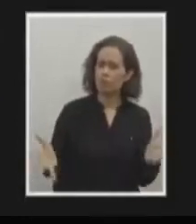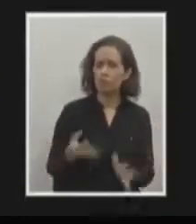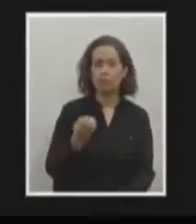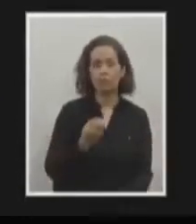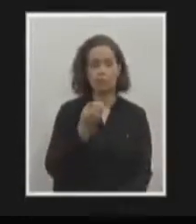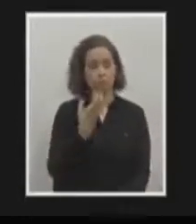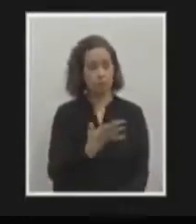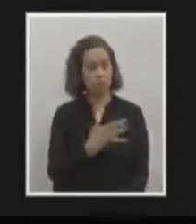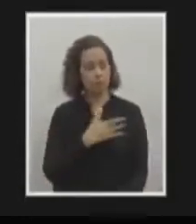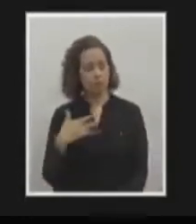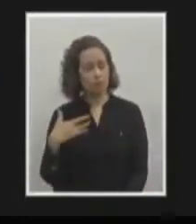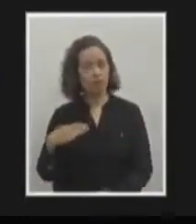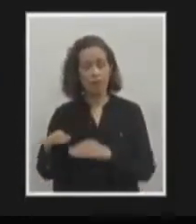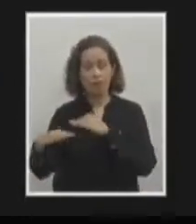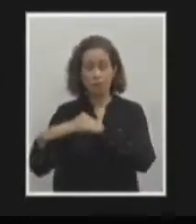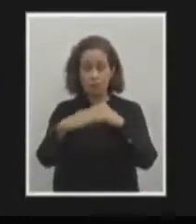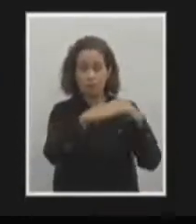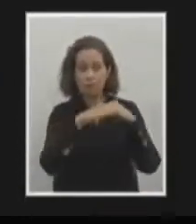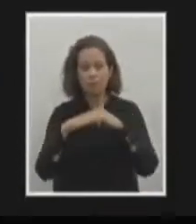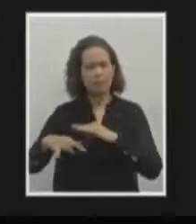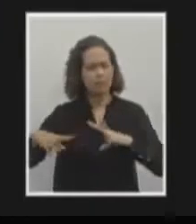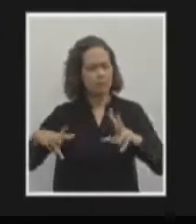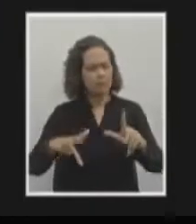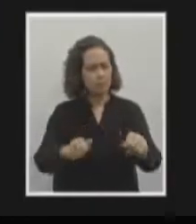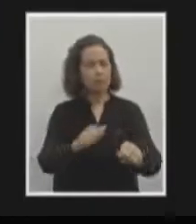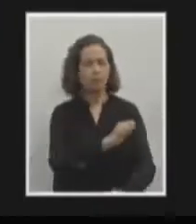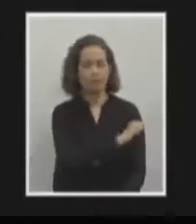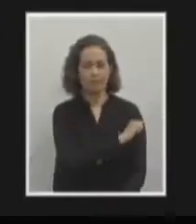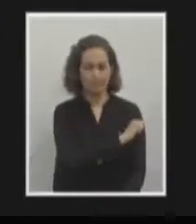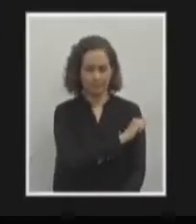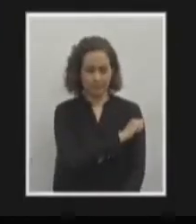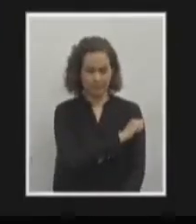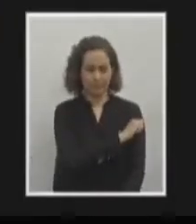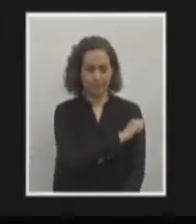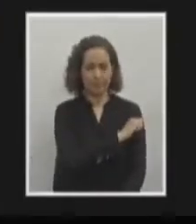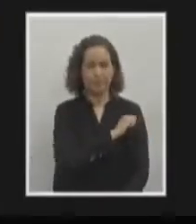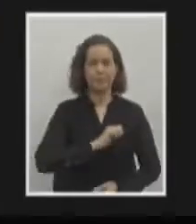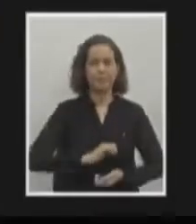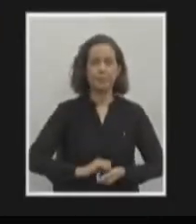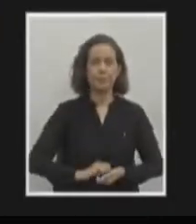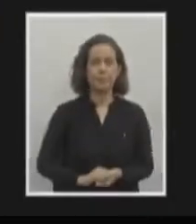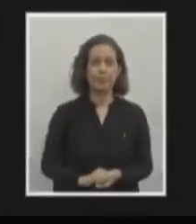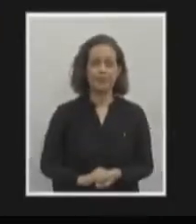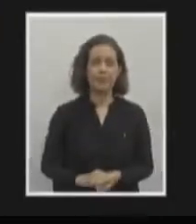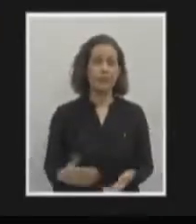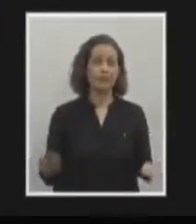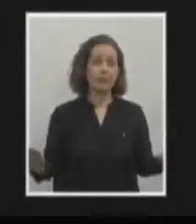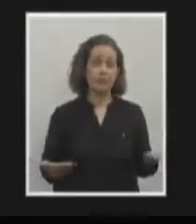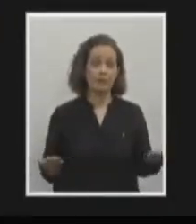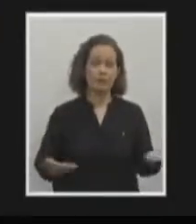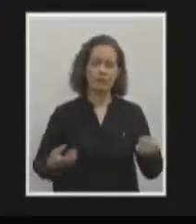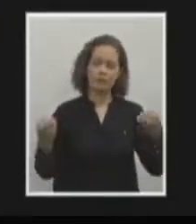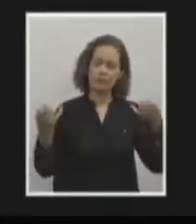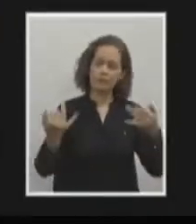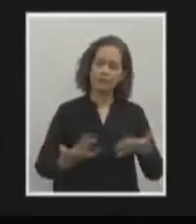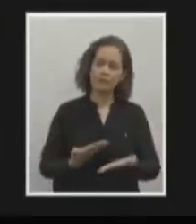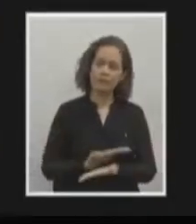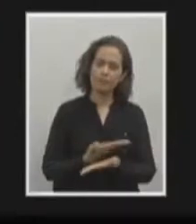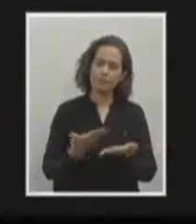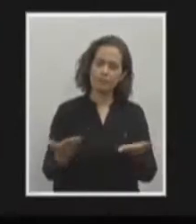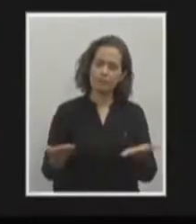e a igualdade a todos os alunos. E passando agora a relatar para vocês um